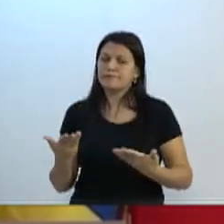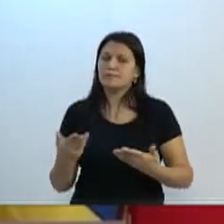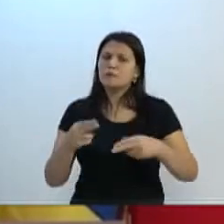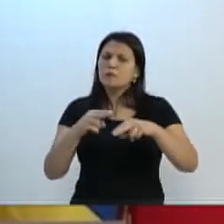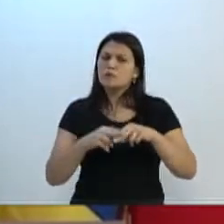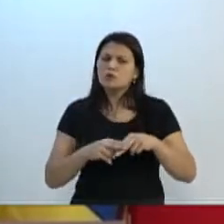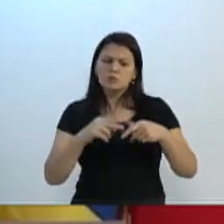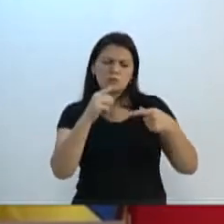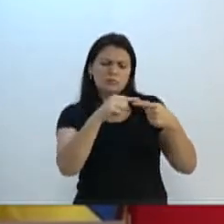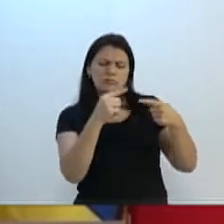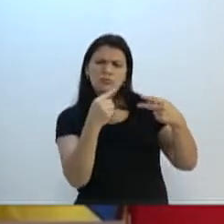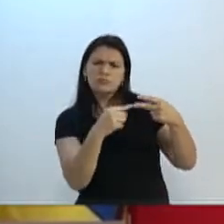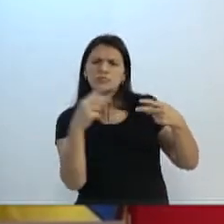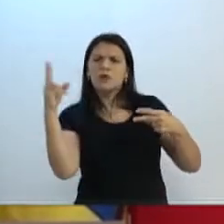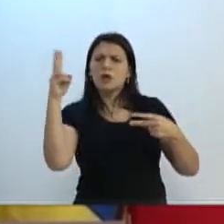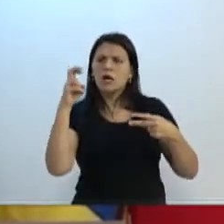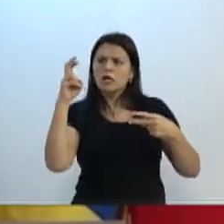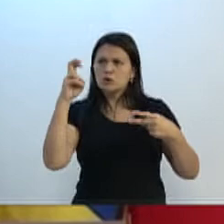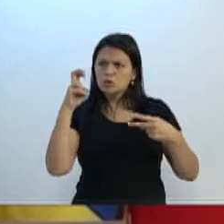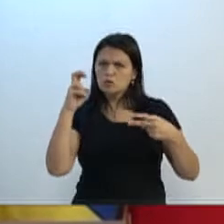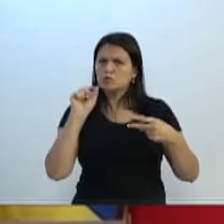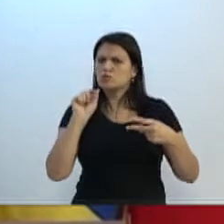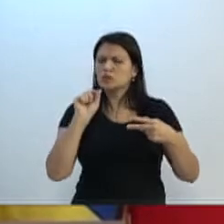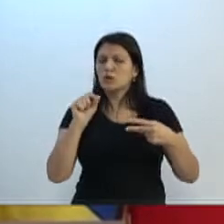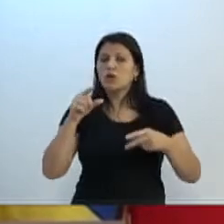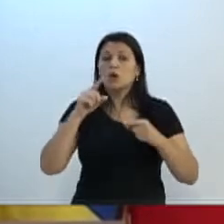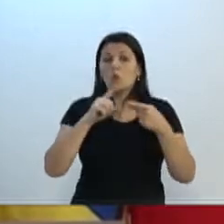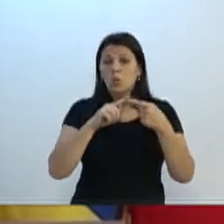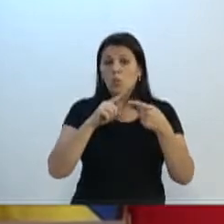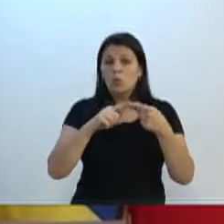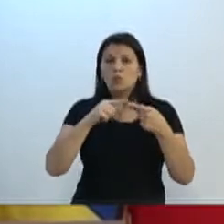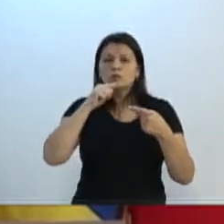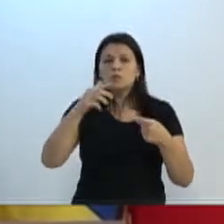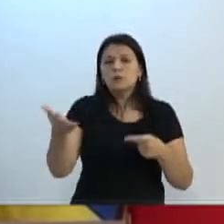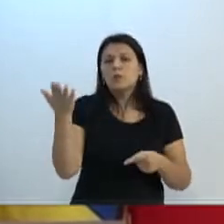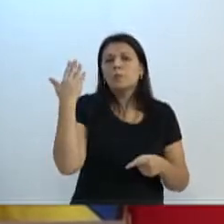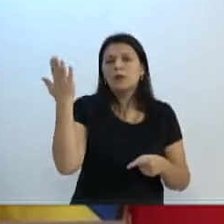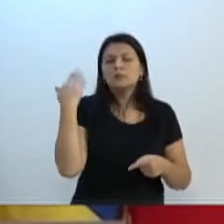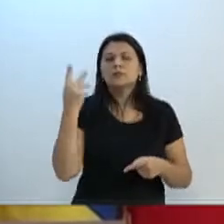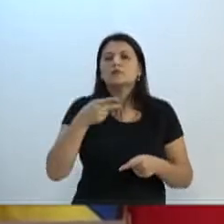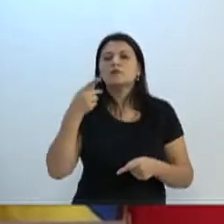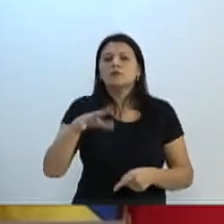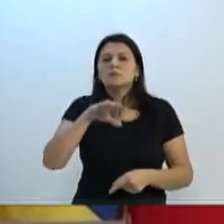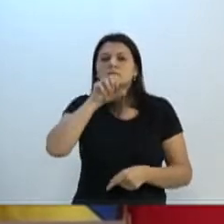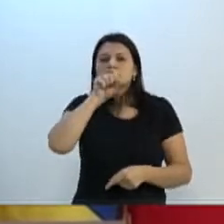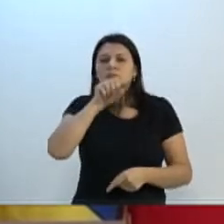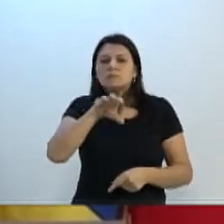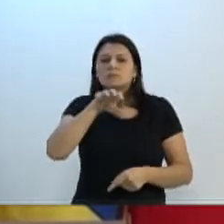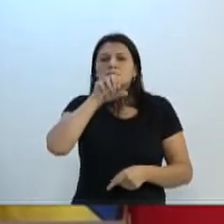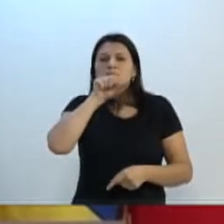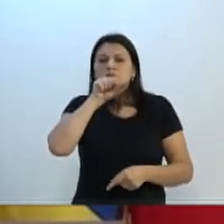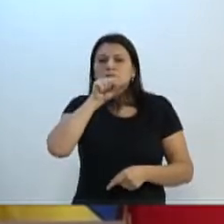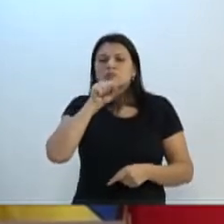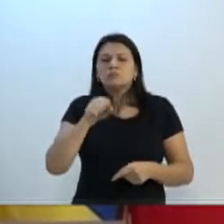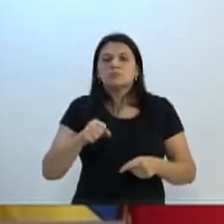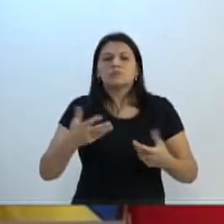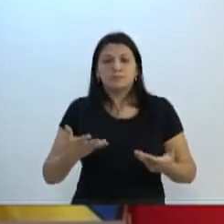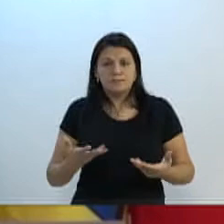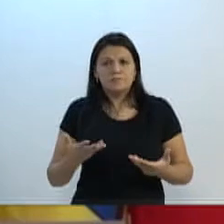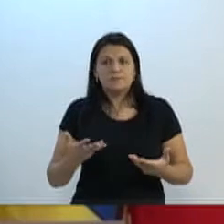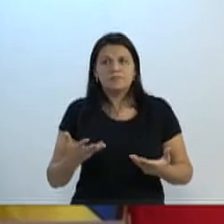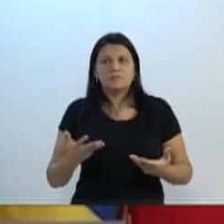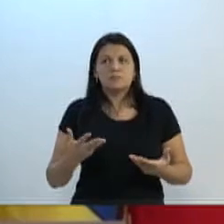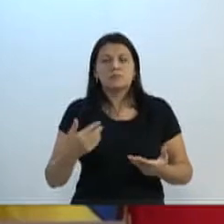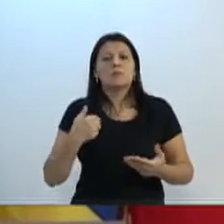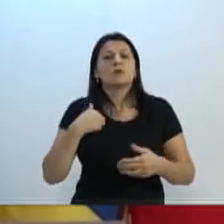dois assuntos. Um, que nós tivemos uma matéria na semana passada, falando sobre a questão dos respiradores, assim que fomos marcados,